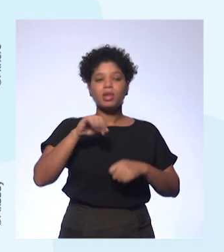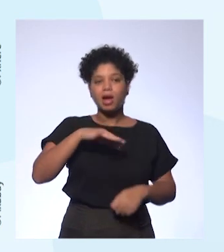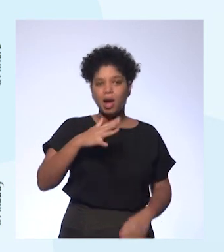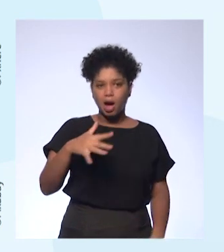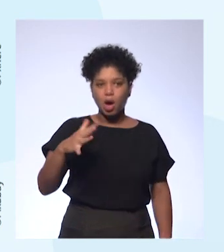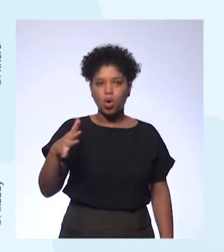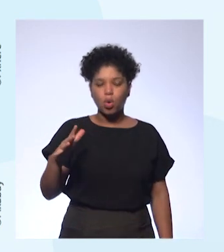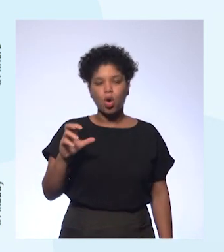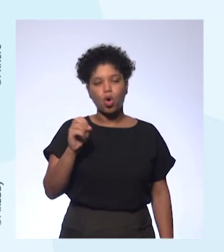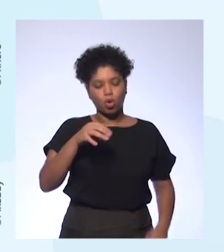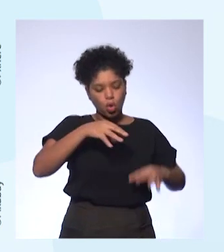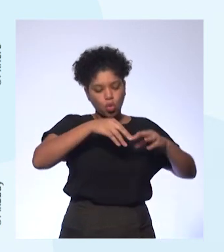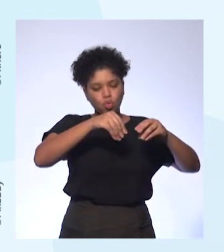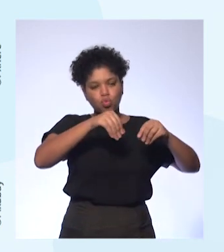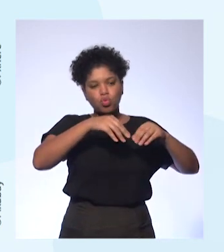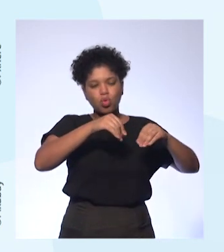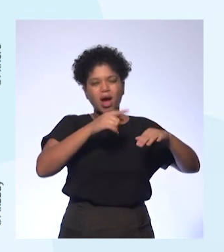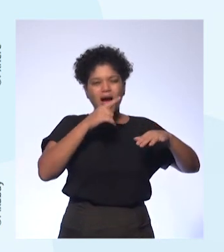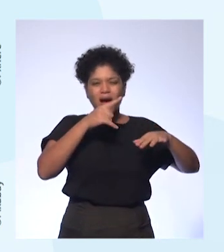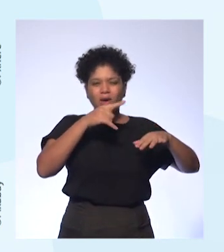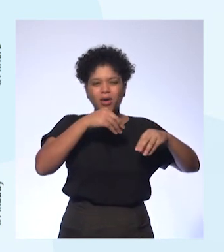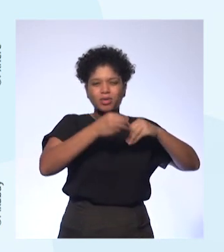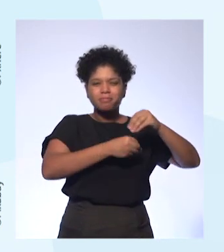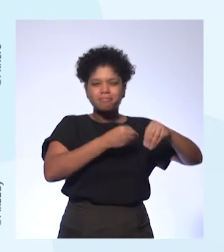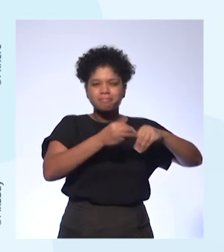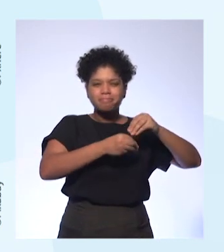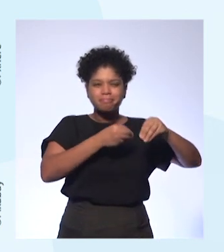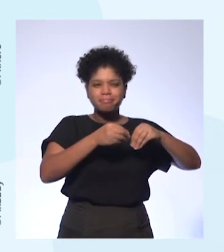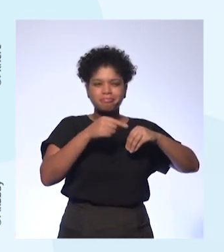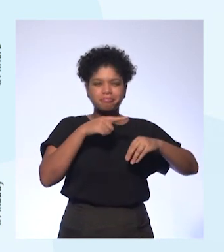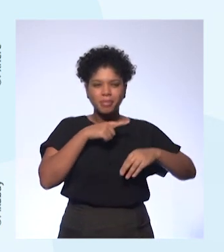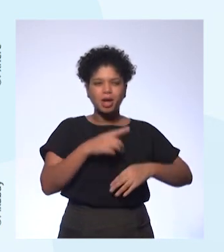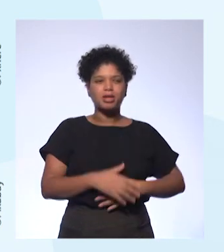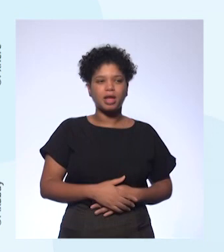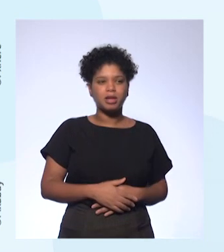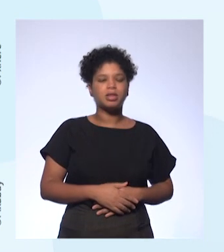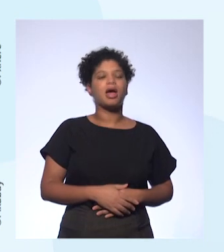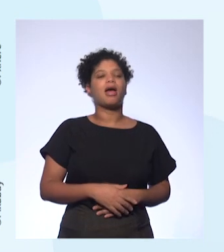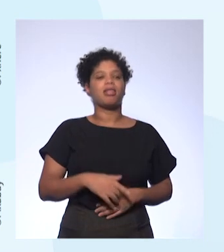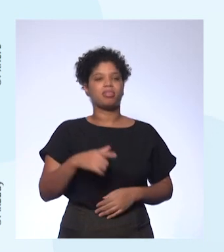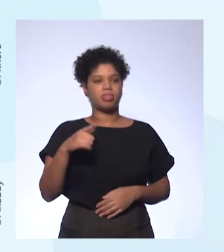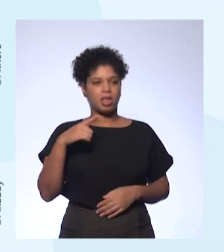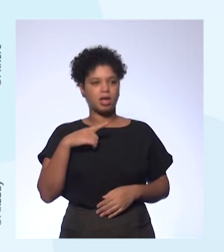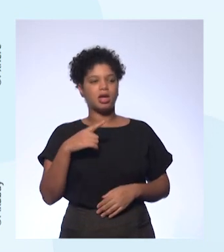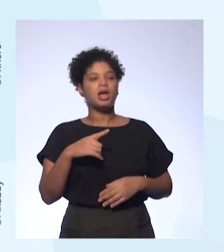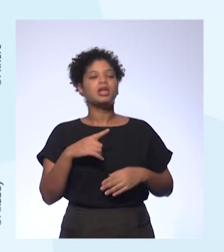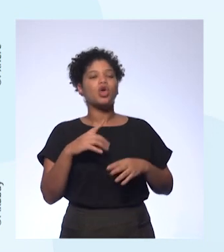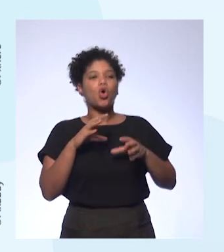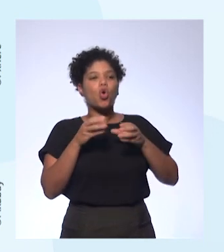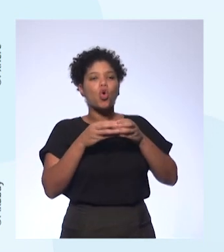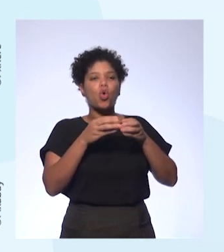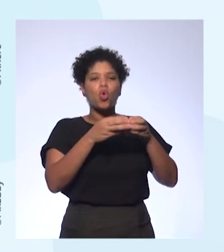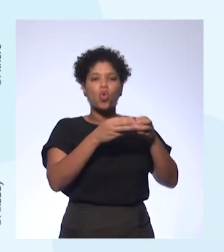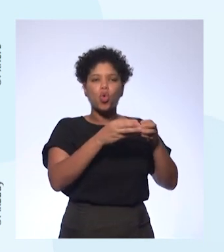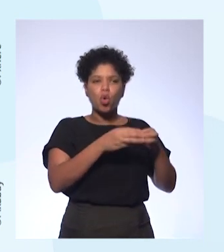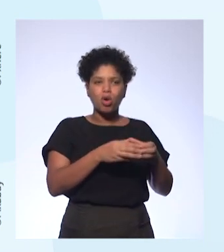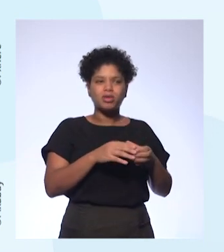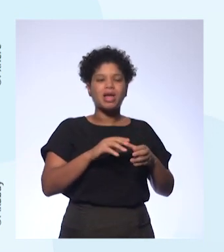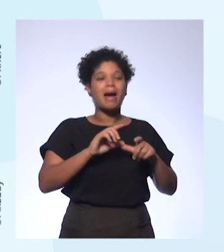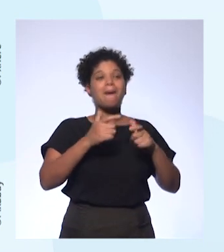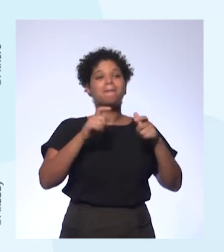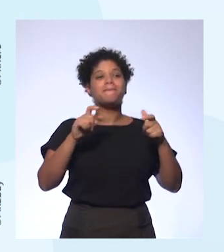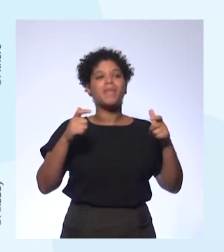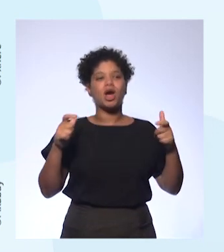São triblásticos, celomados também. Então, percebe que de alguns grupos para cá, todo mundo é